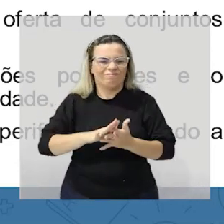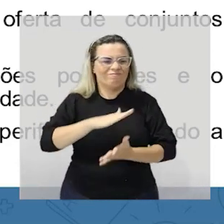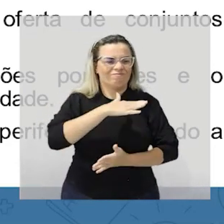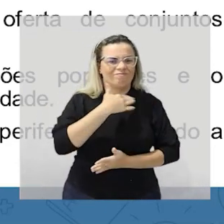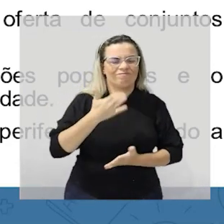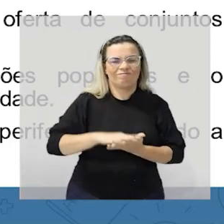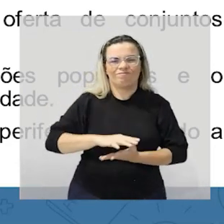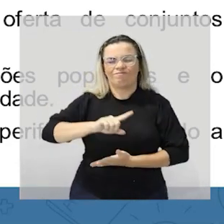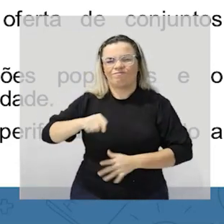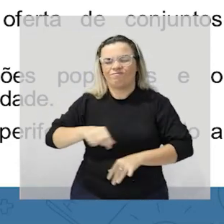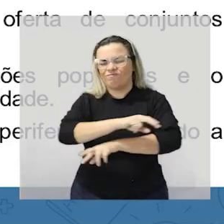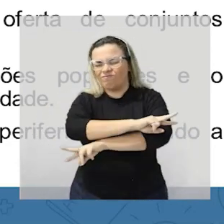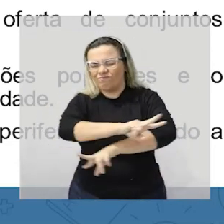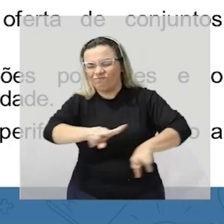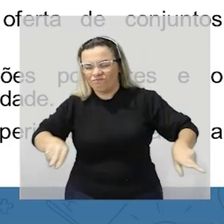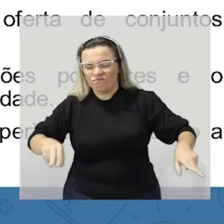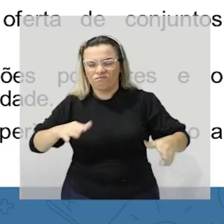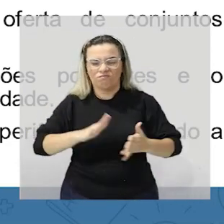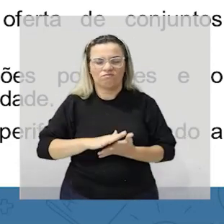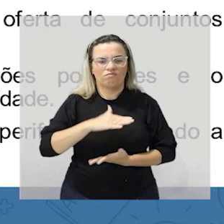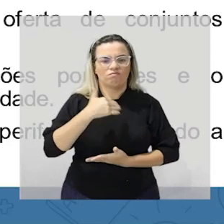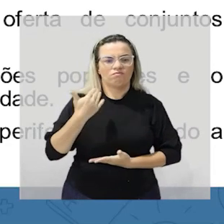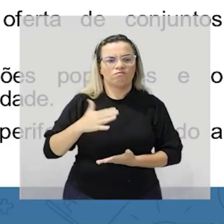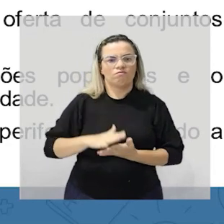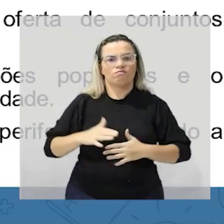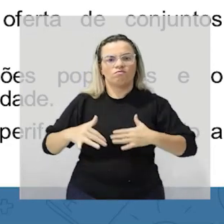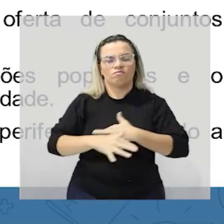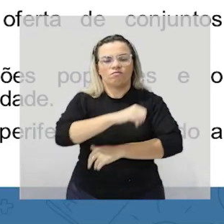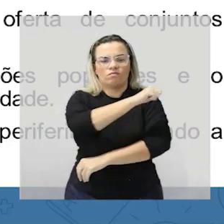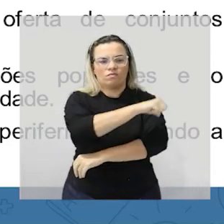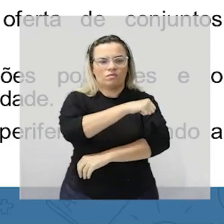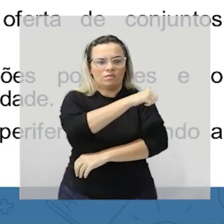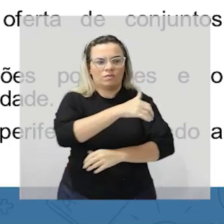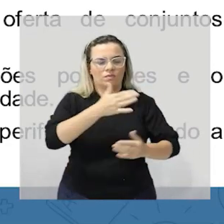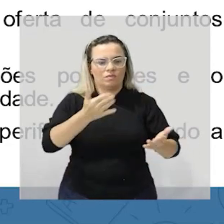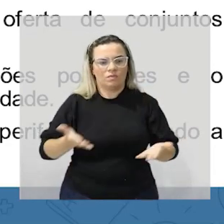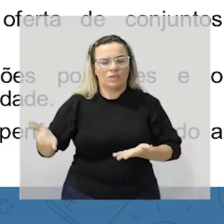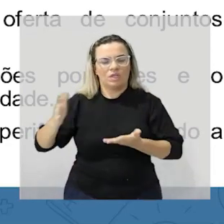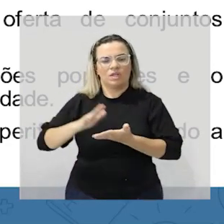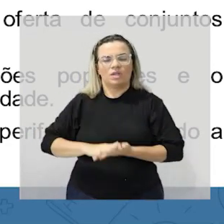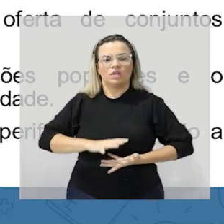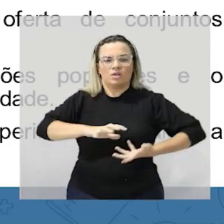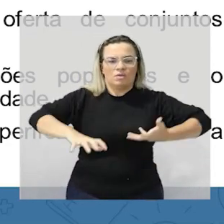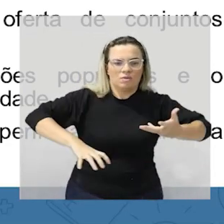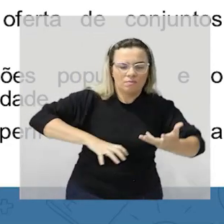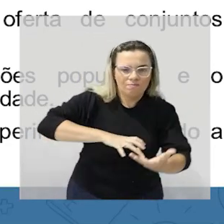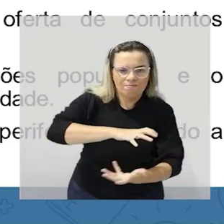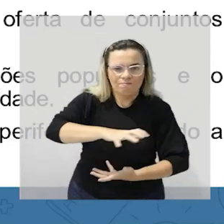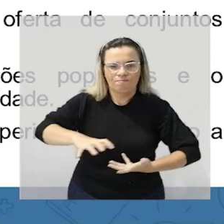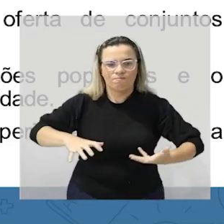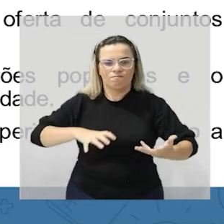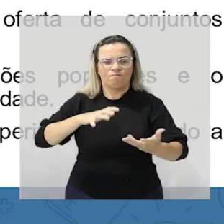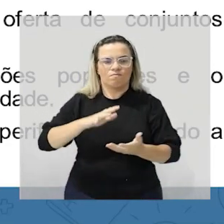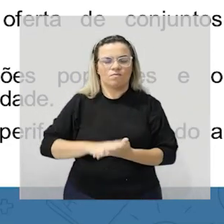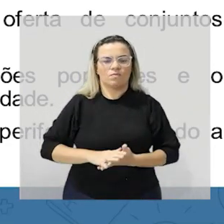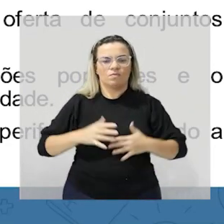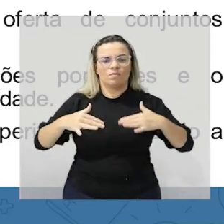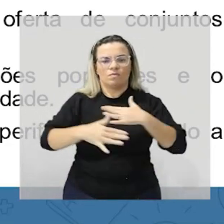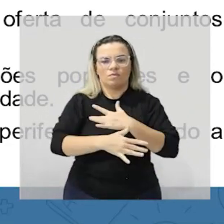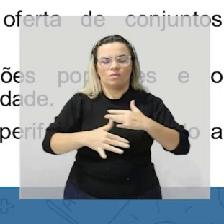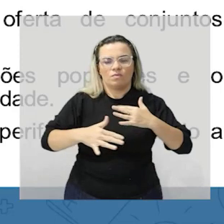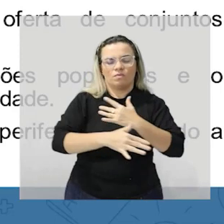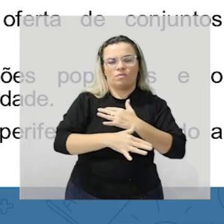pessoas ali na cidade do Rio de Janeiro. Essa insurreição, essa revolta, essa insubordinação